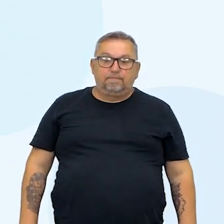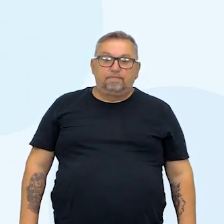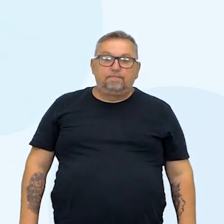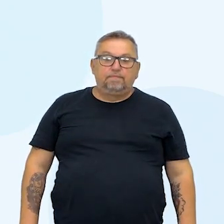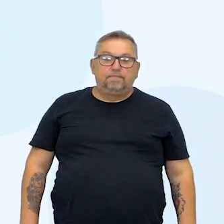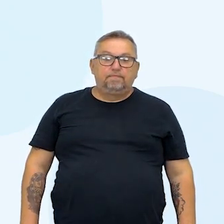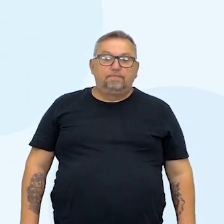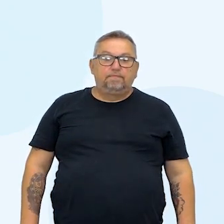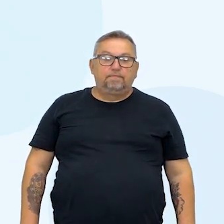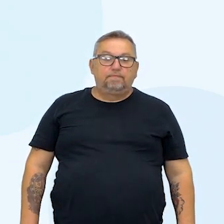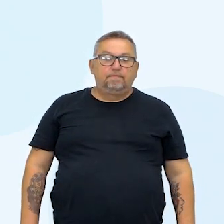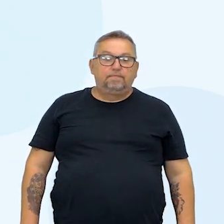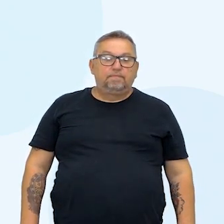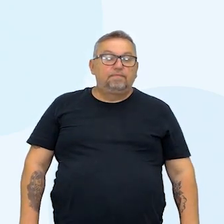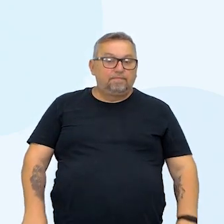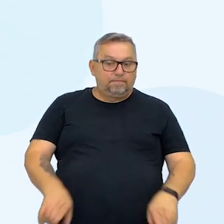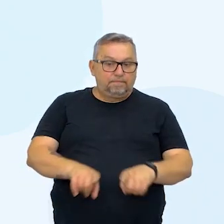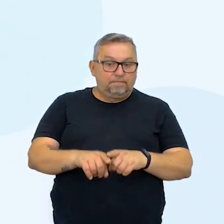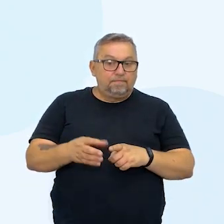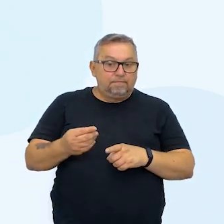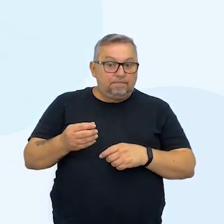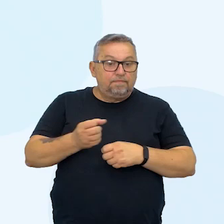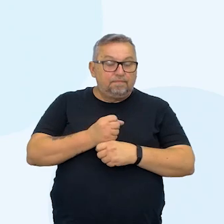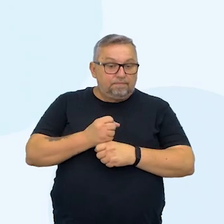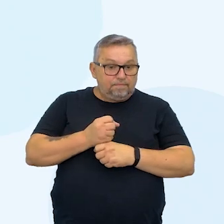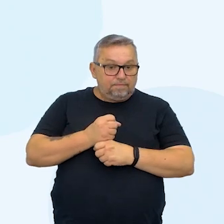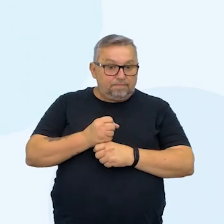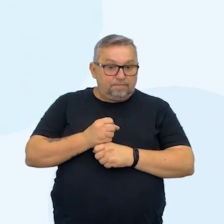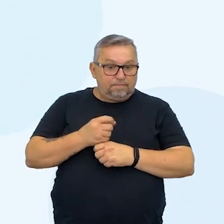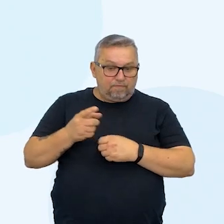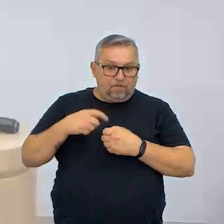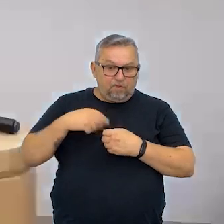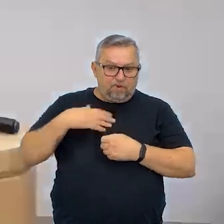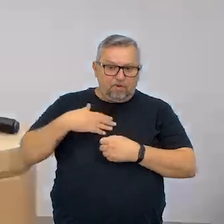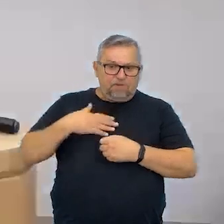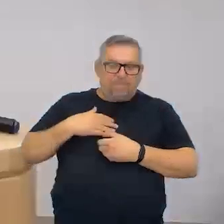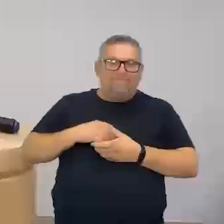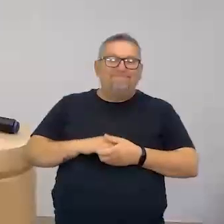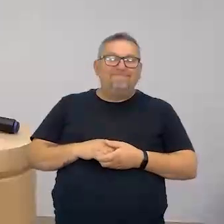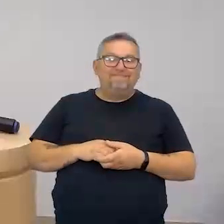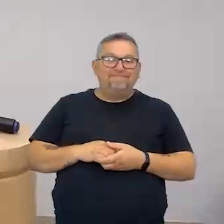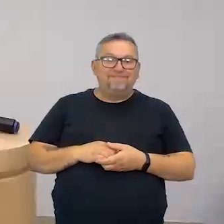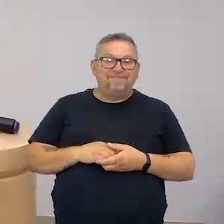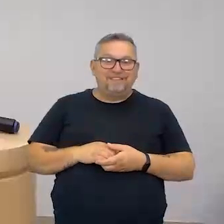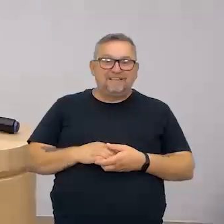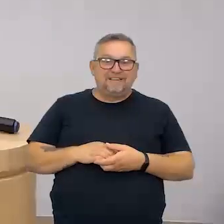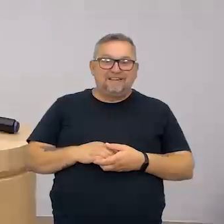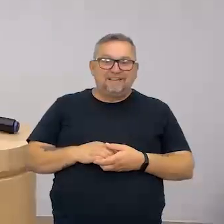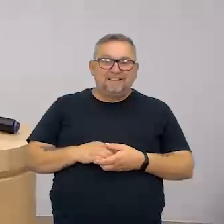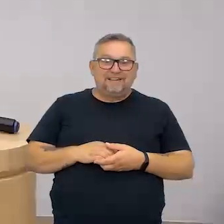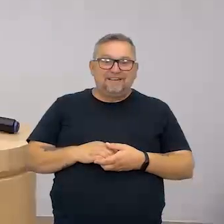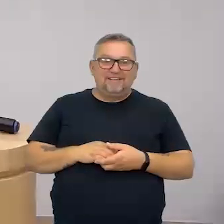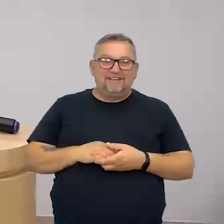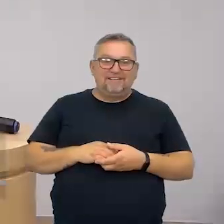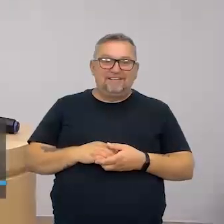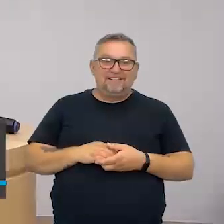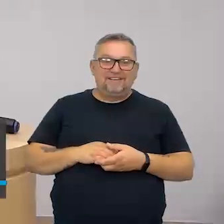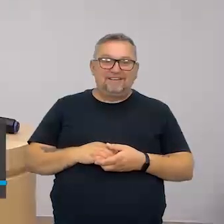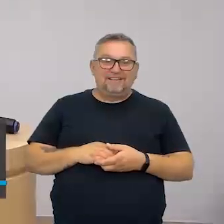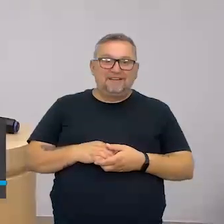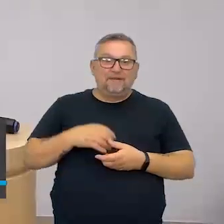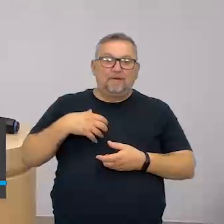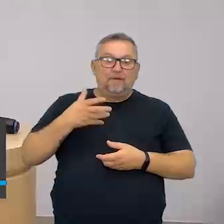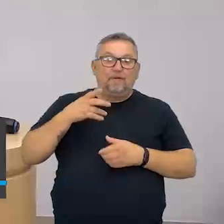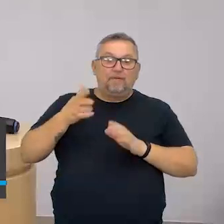milênios, né? Enfim, não, pode voltar aqui, por favor, a câmera? Obrigado. É que eu queria, então, eu queria